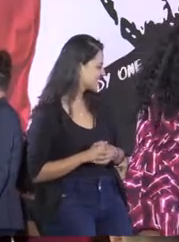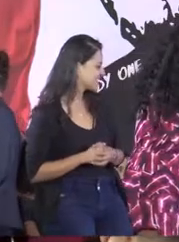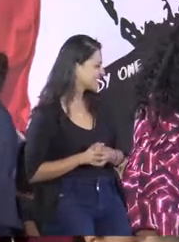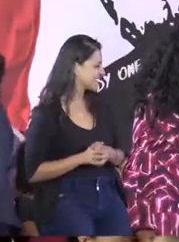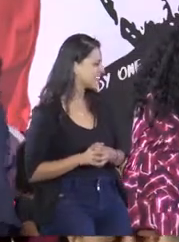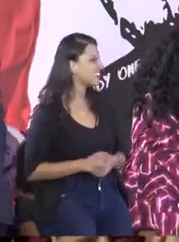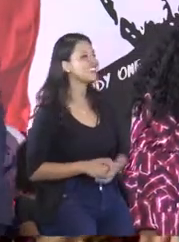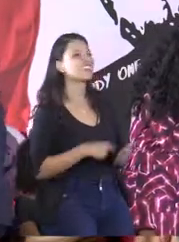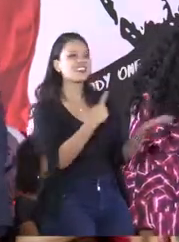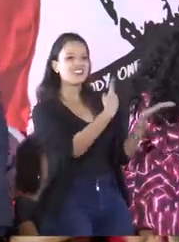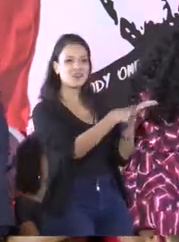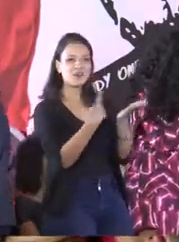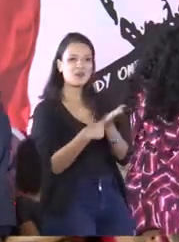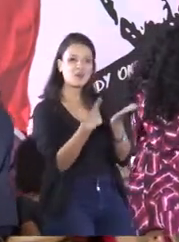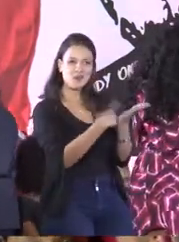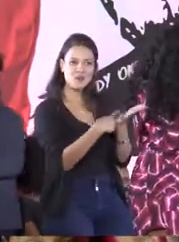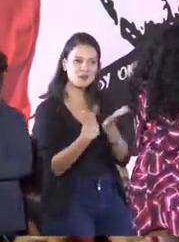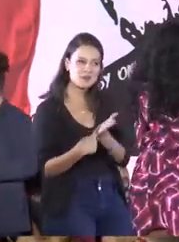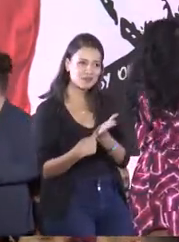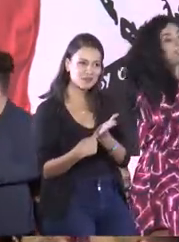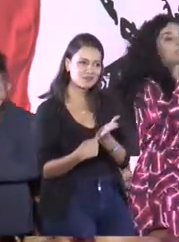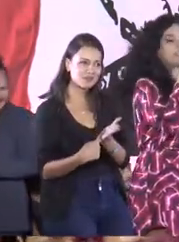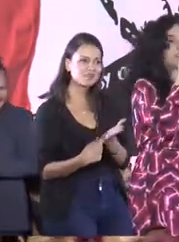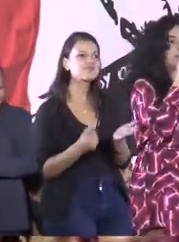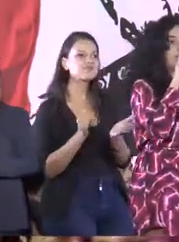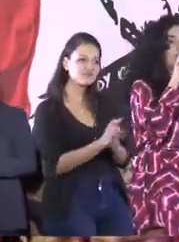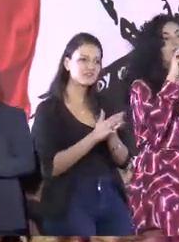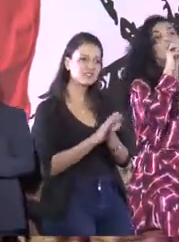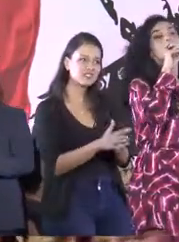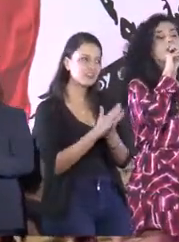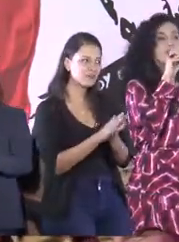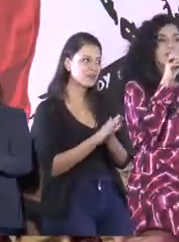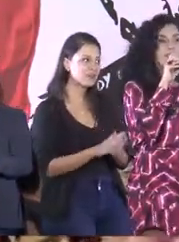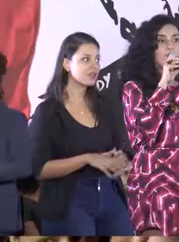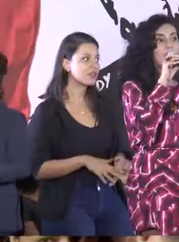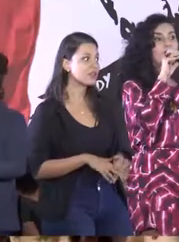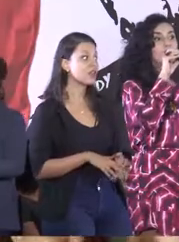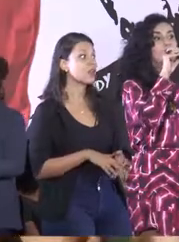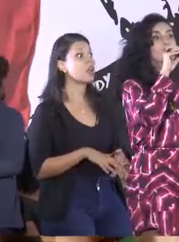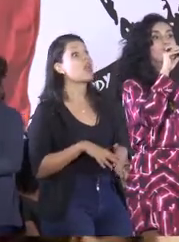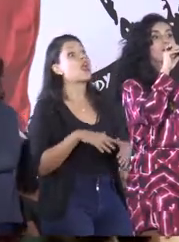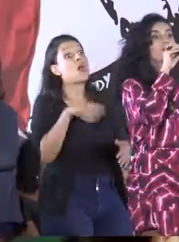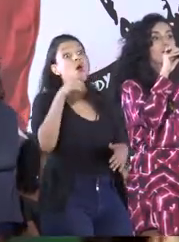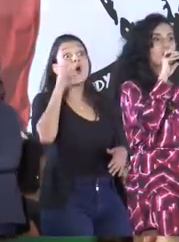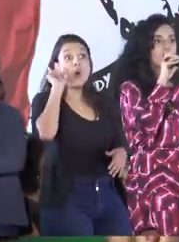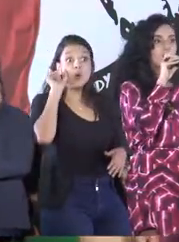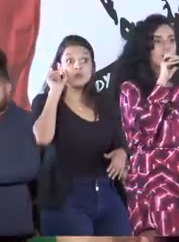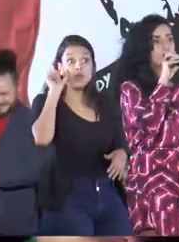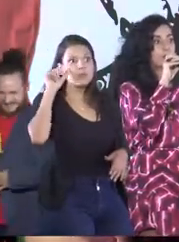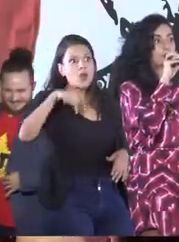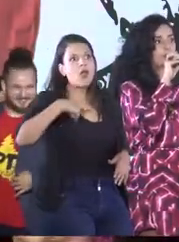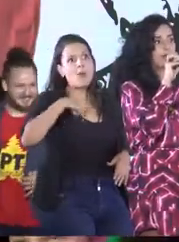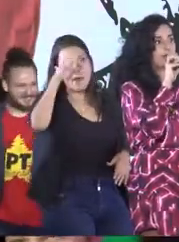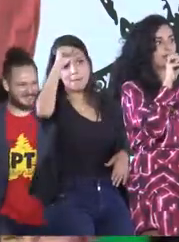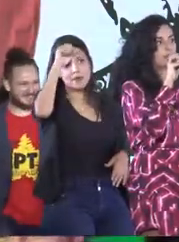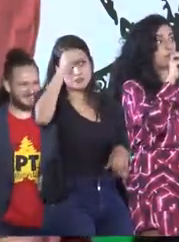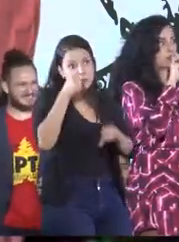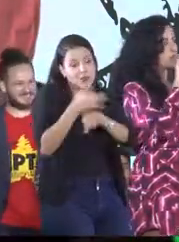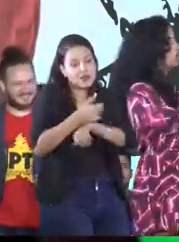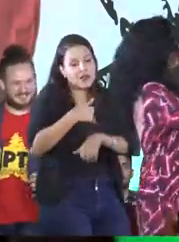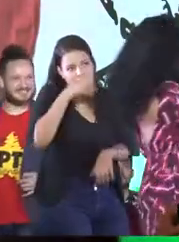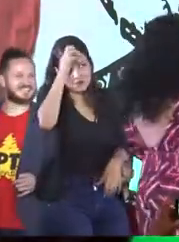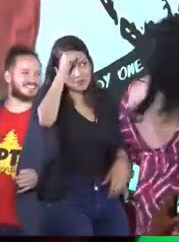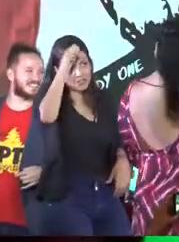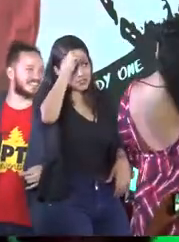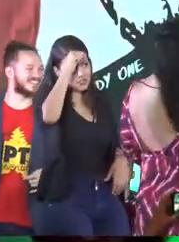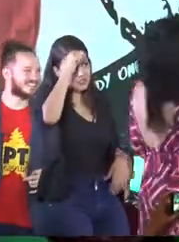E a gente combinou de eu fazer esse samba. Eu não sei a letra, eu aprendi de ontem para hoje, quer dizer, de madrugada, né,